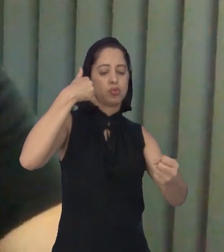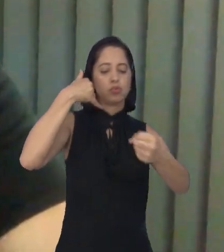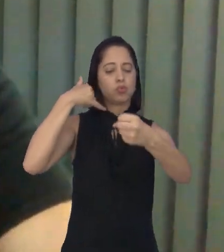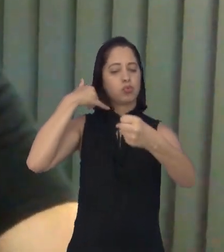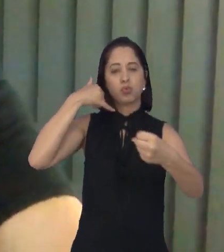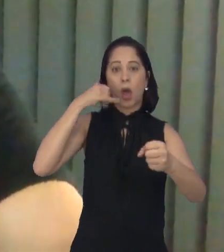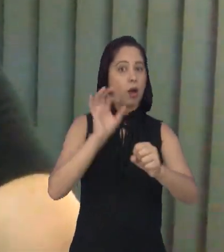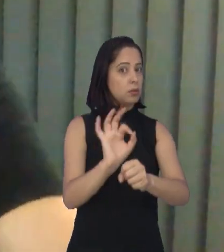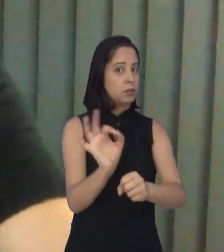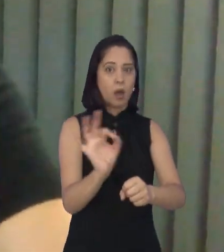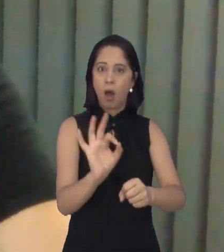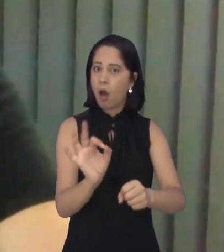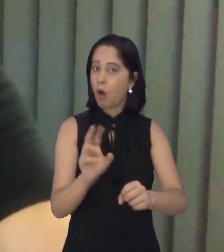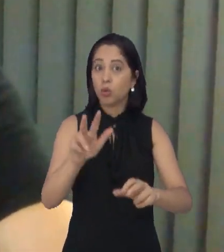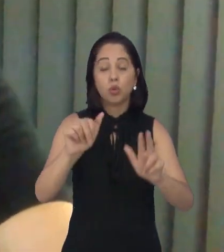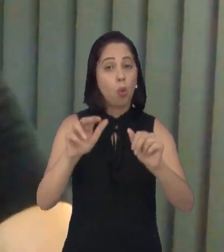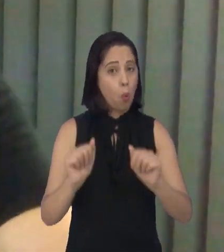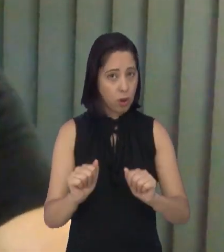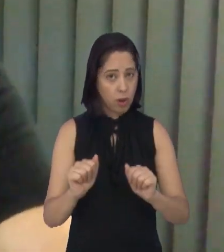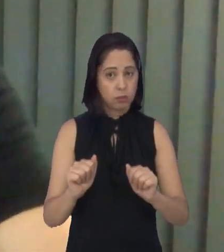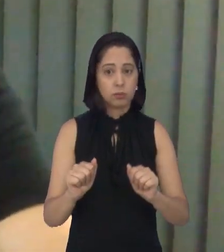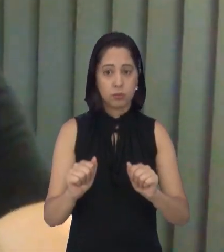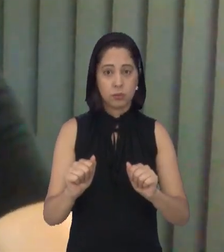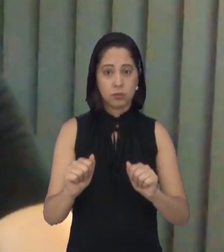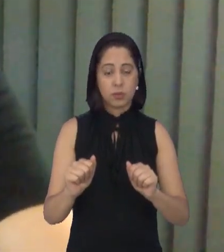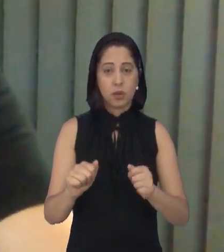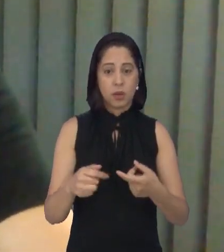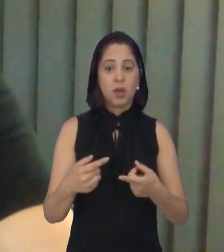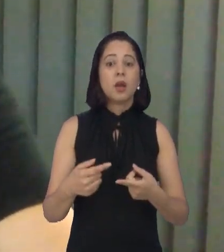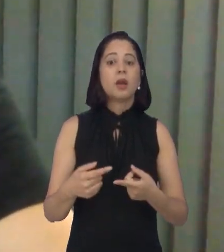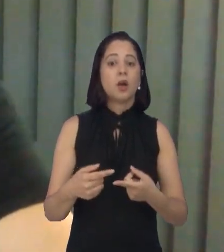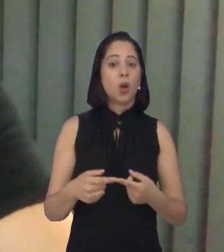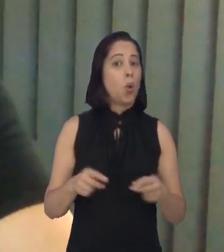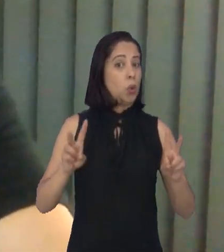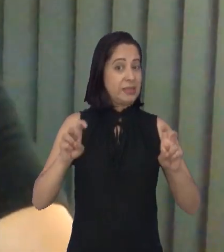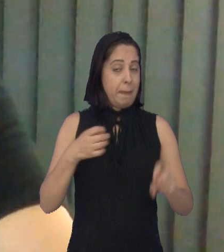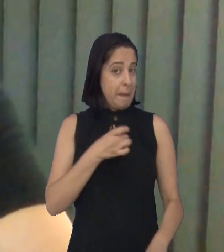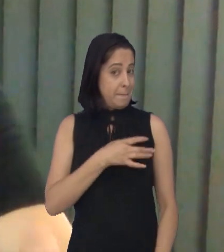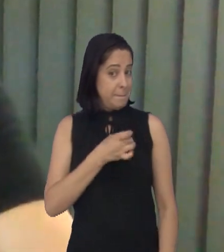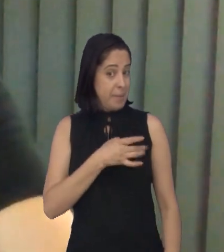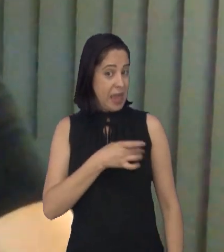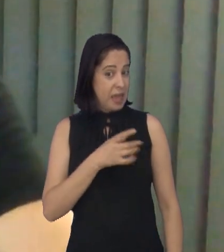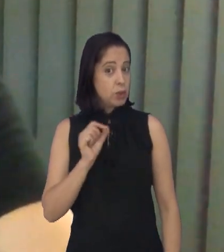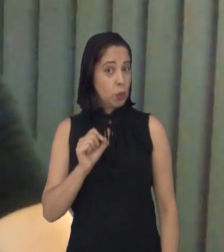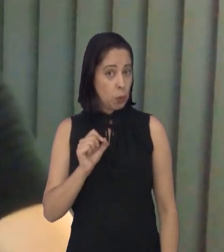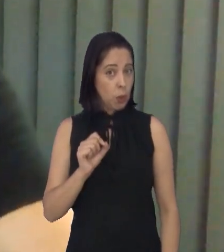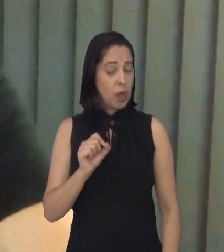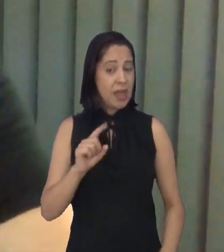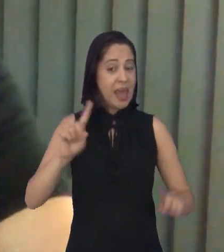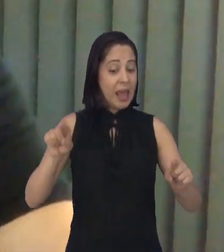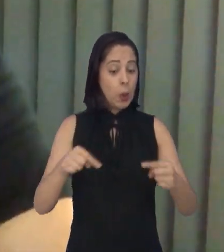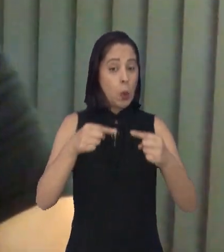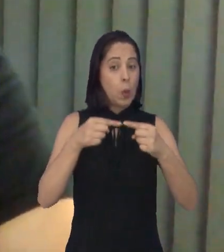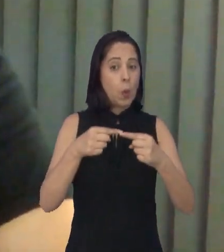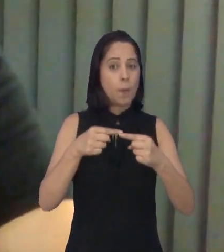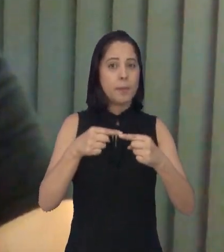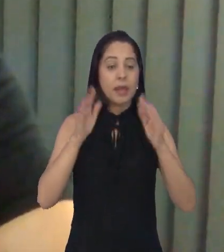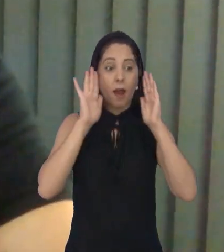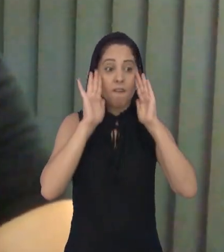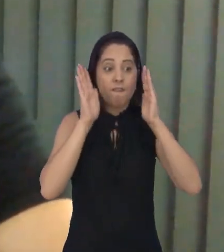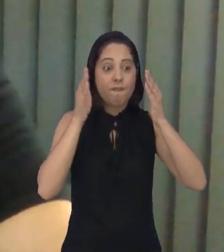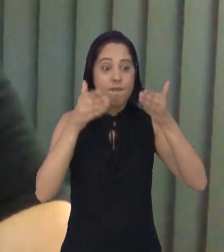distrai. E você está tratando aqui de um assunto que é a questão do medo, que tem tudo a ver com a